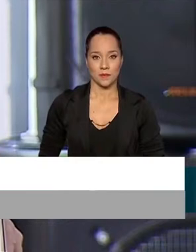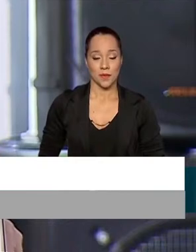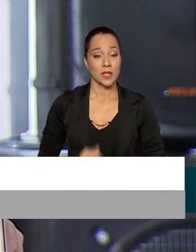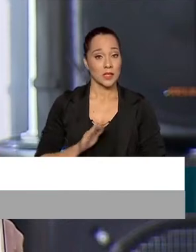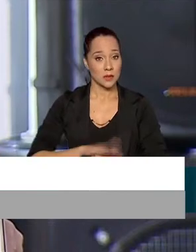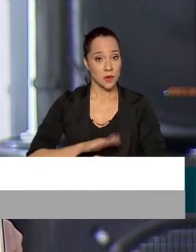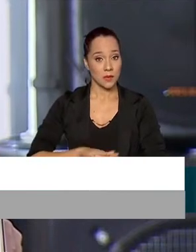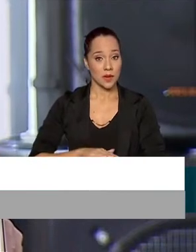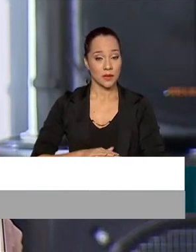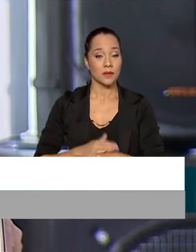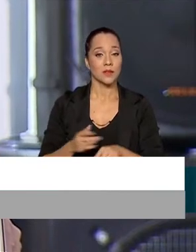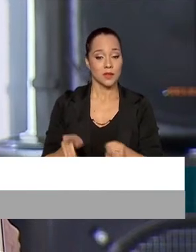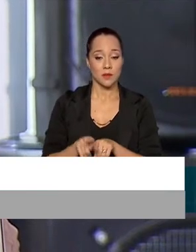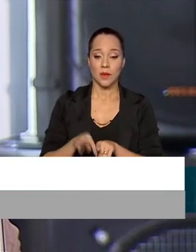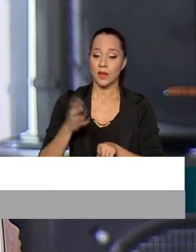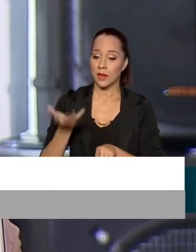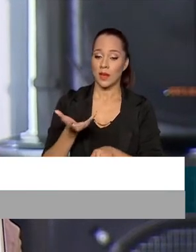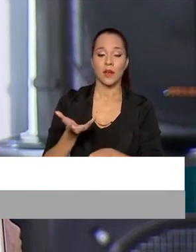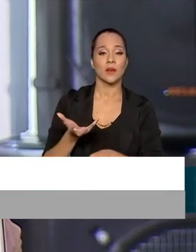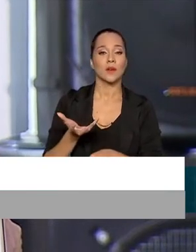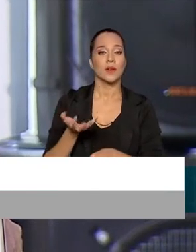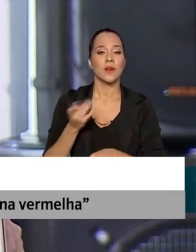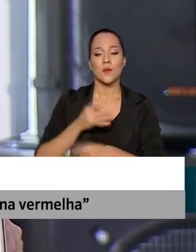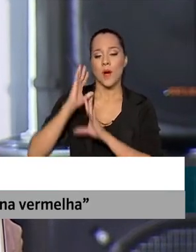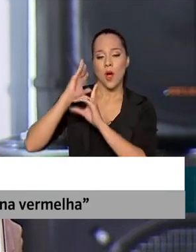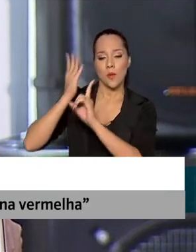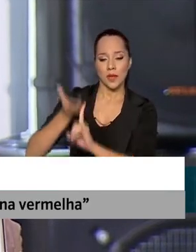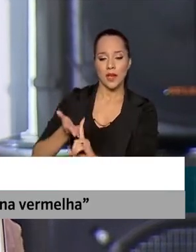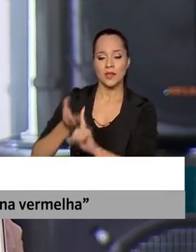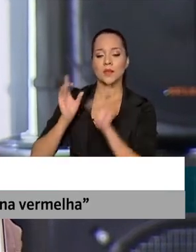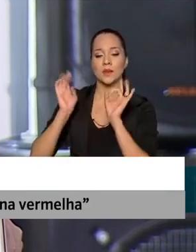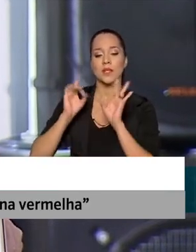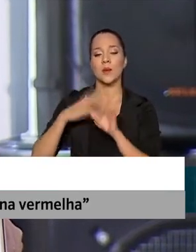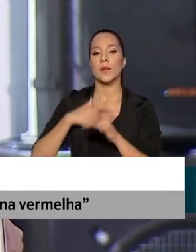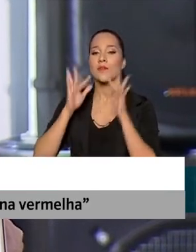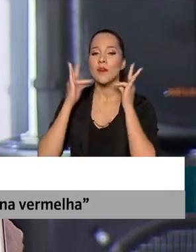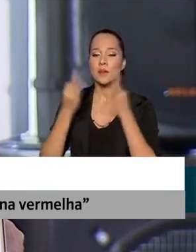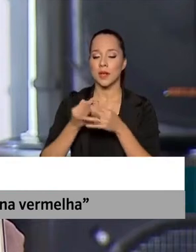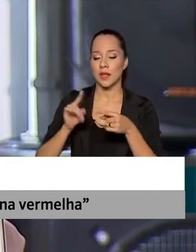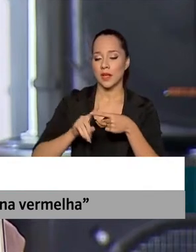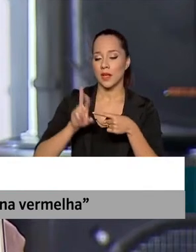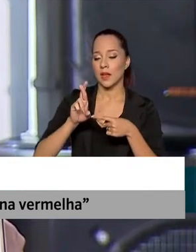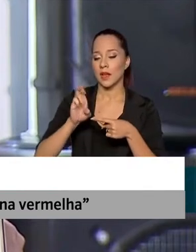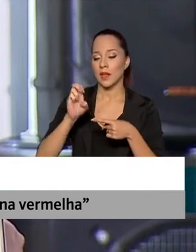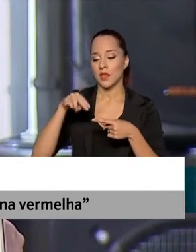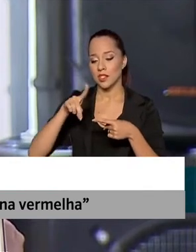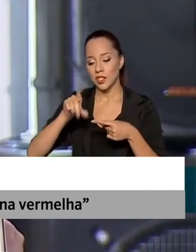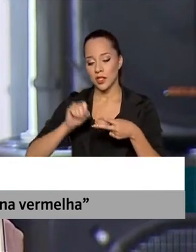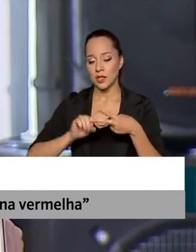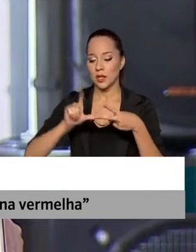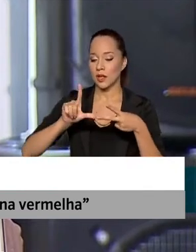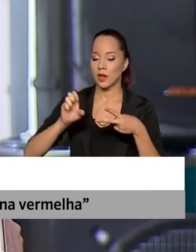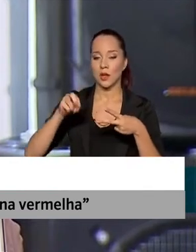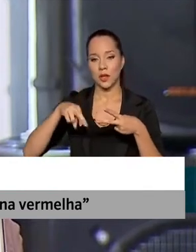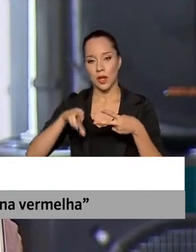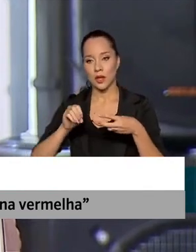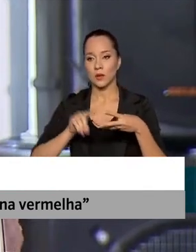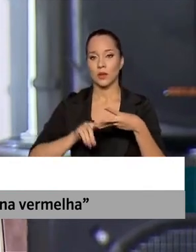Neste momento, quero também registrar uma homenagem especial à minha família, Regina, Leonardo, Diego,